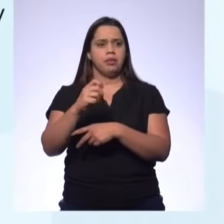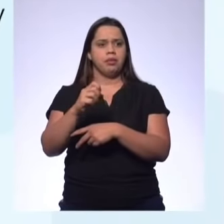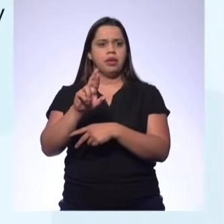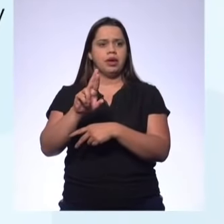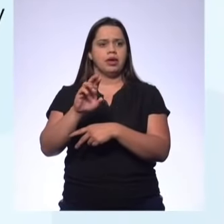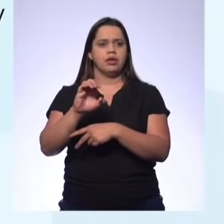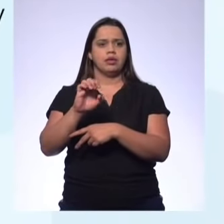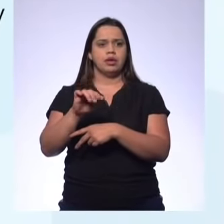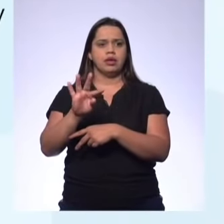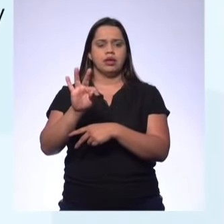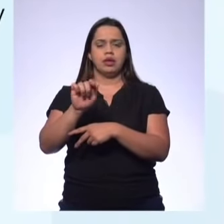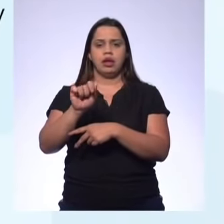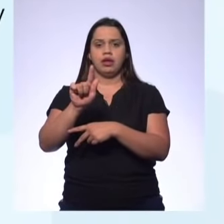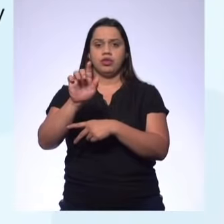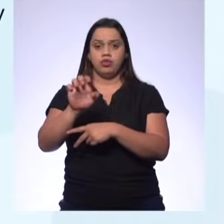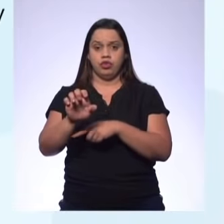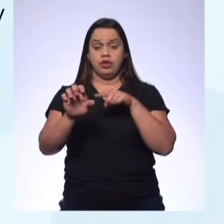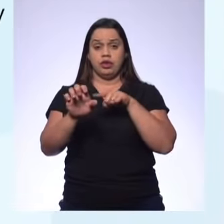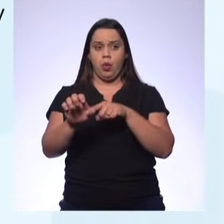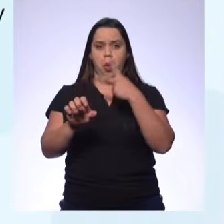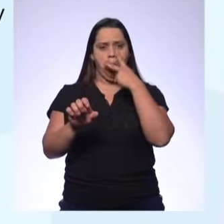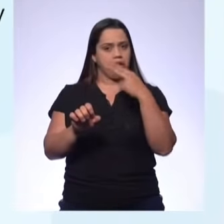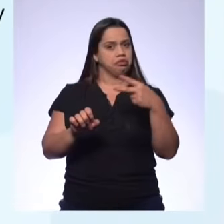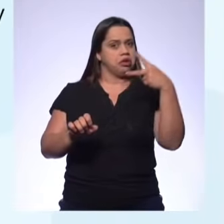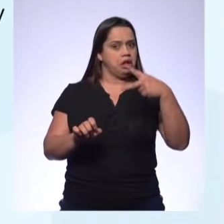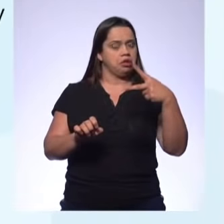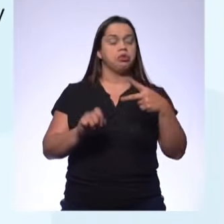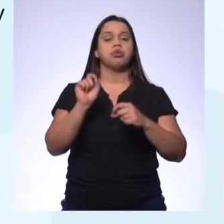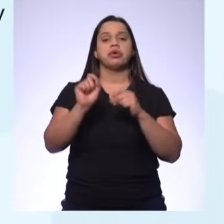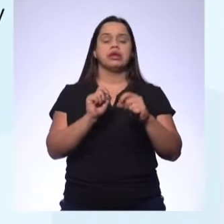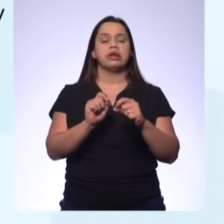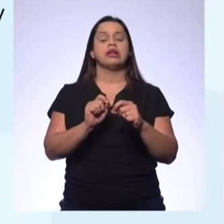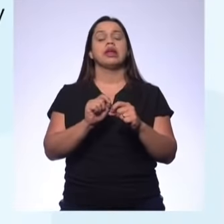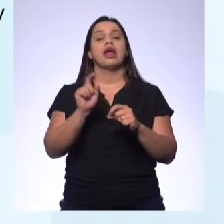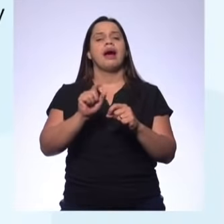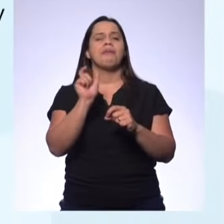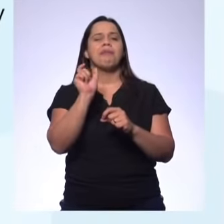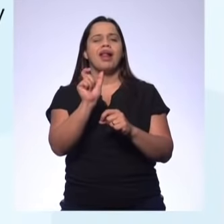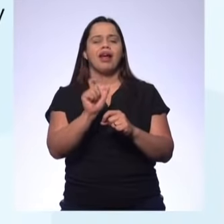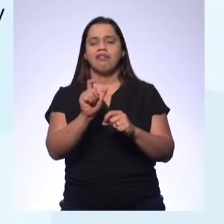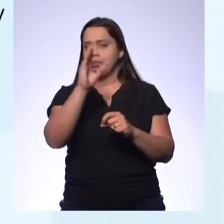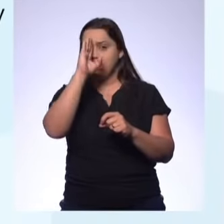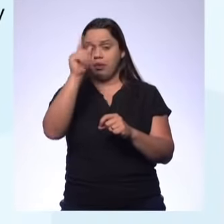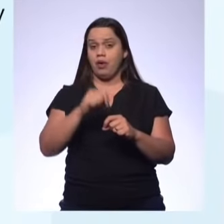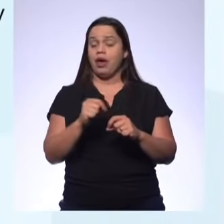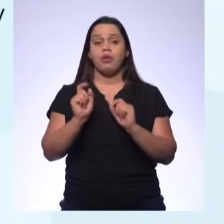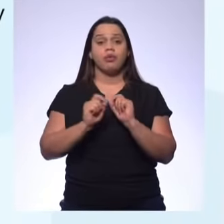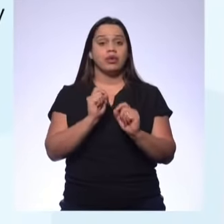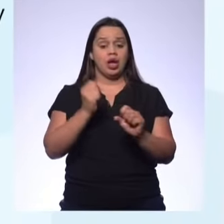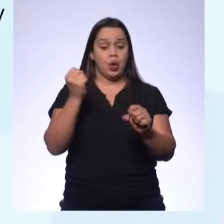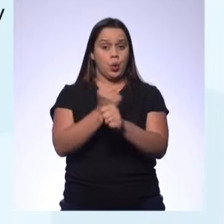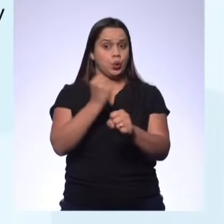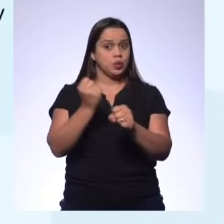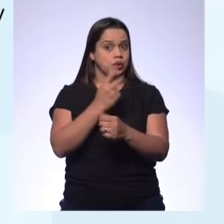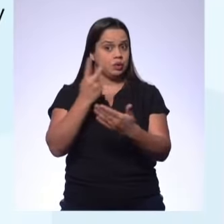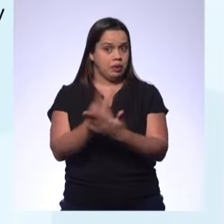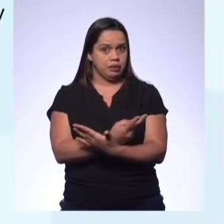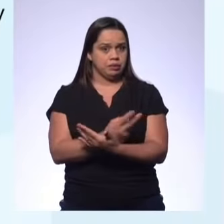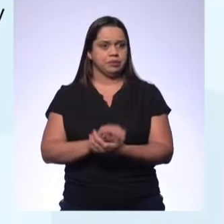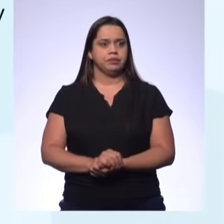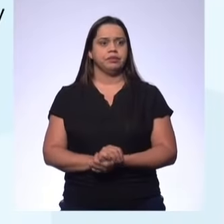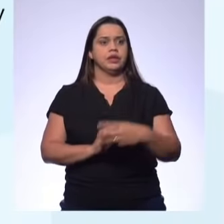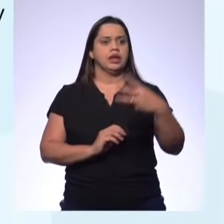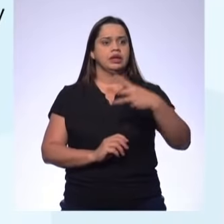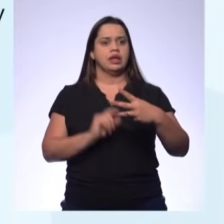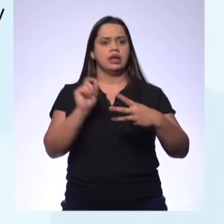constructions. Eu acho que na 2 seria a palavra-chave construção irregular. Na 3, eu acho que seria